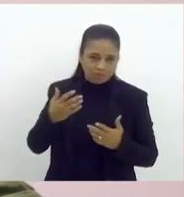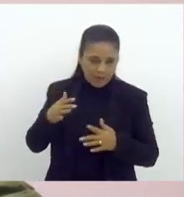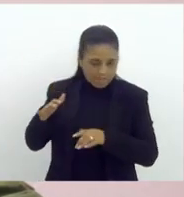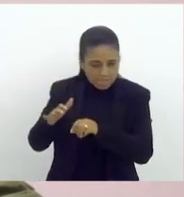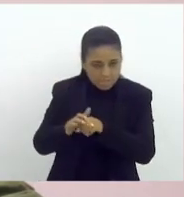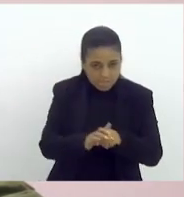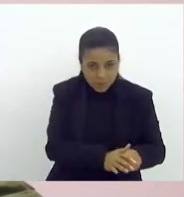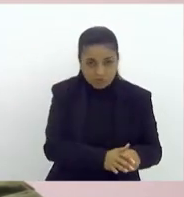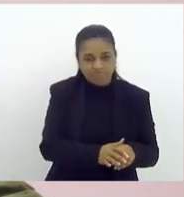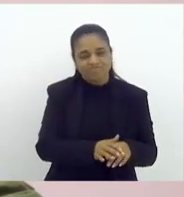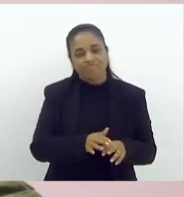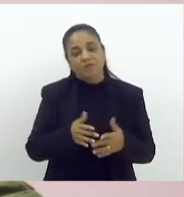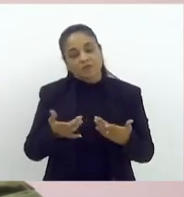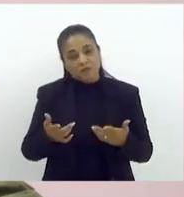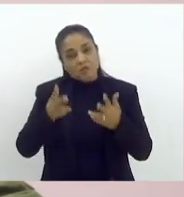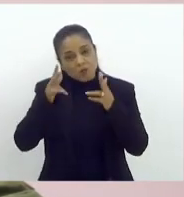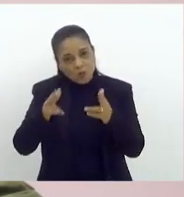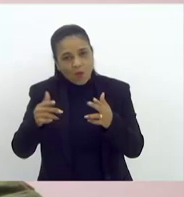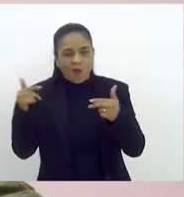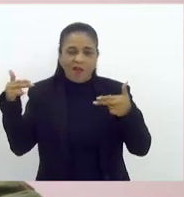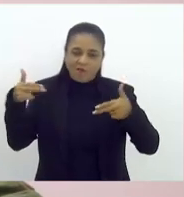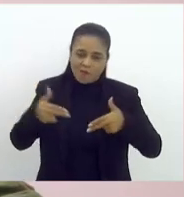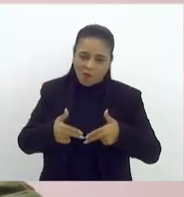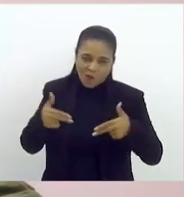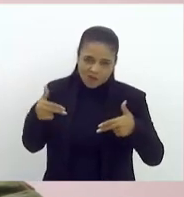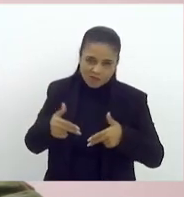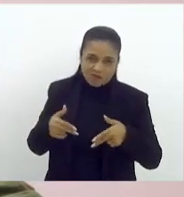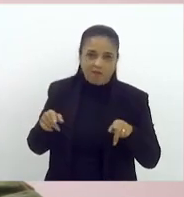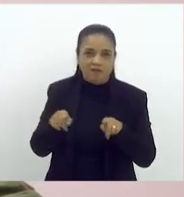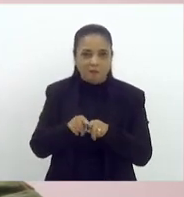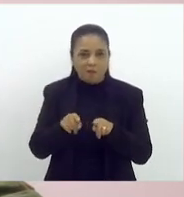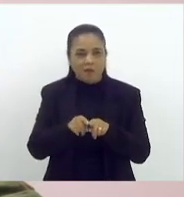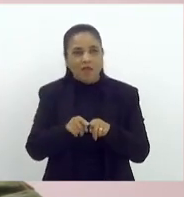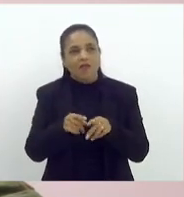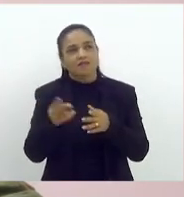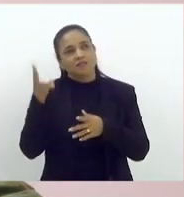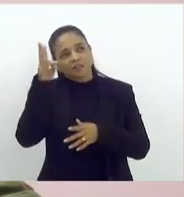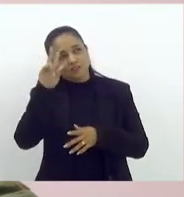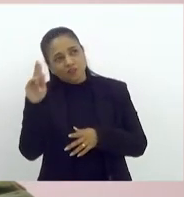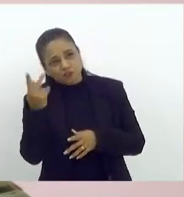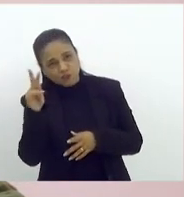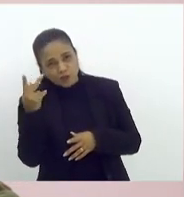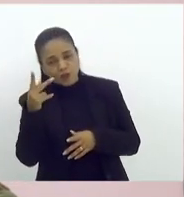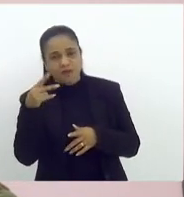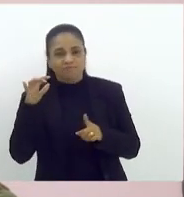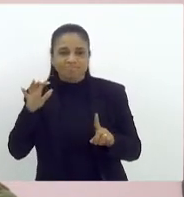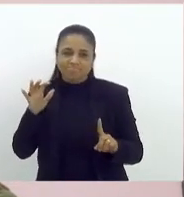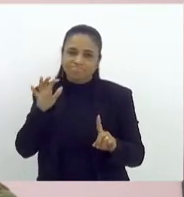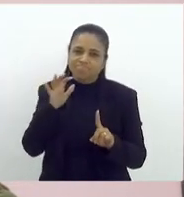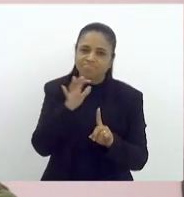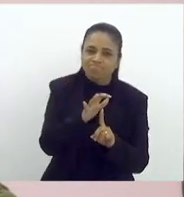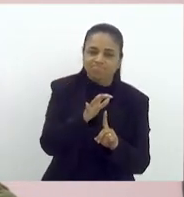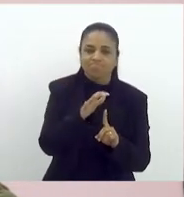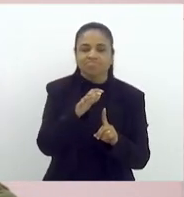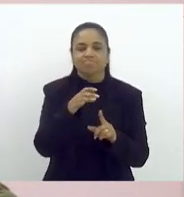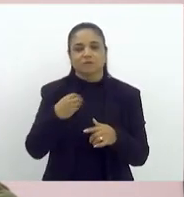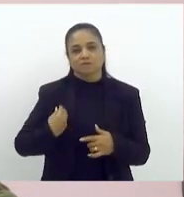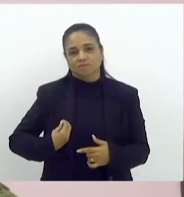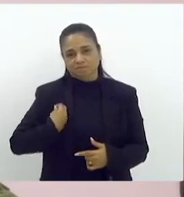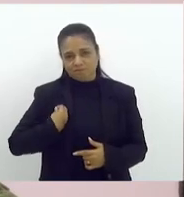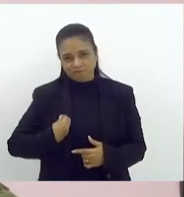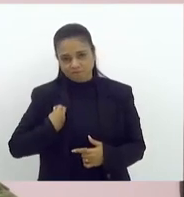diferente com hip hop foi assim também com hip hop na última quadra histórica os ataques que a gente vivenciou